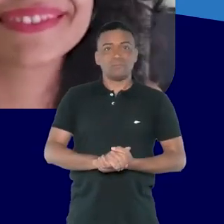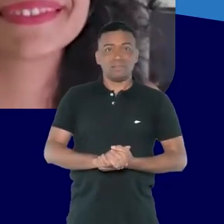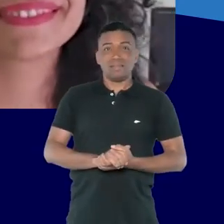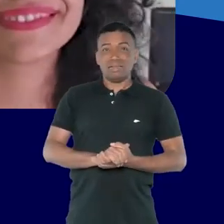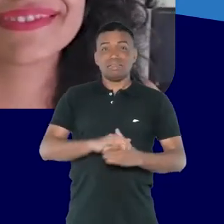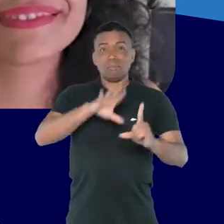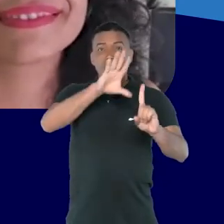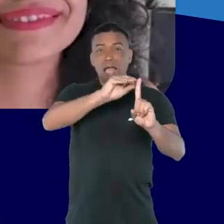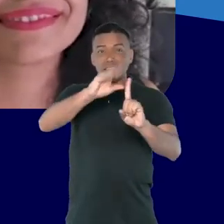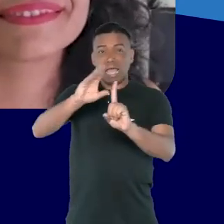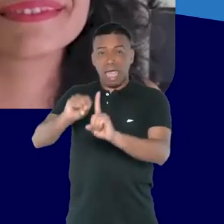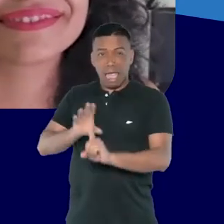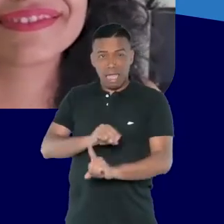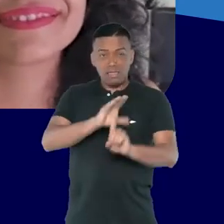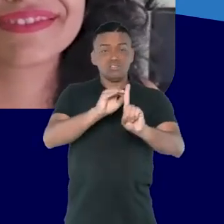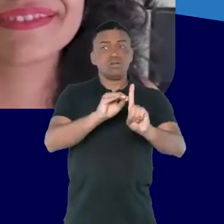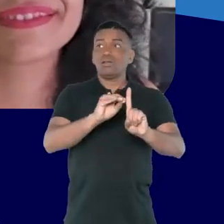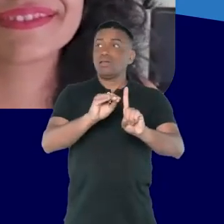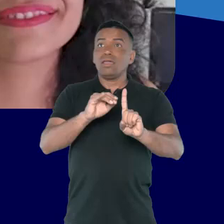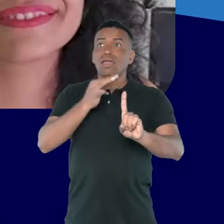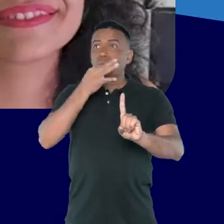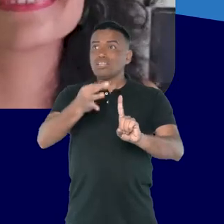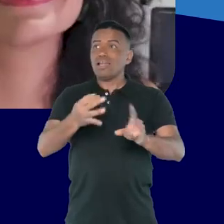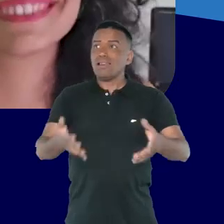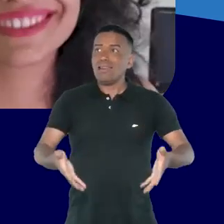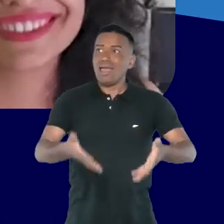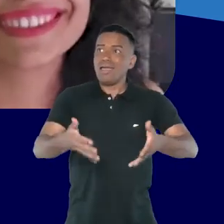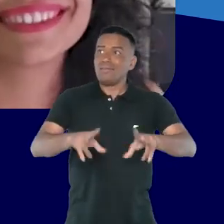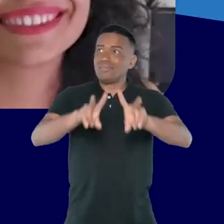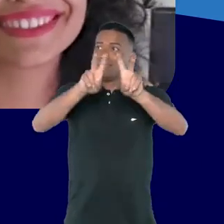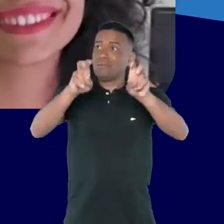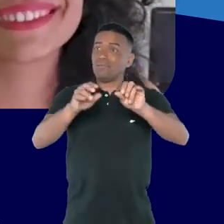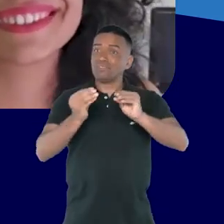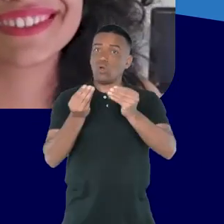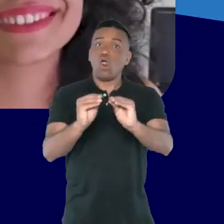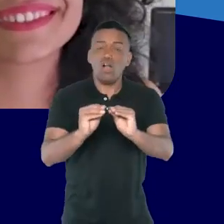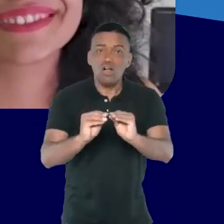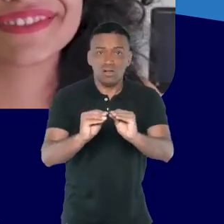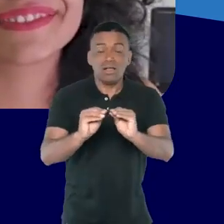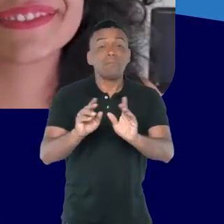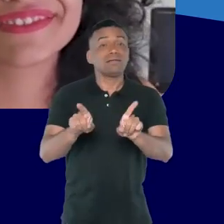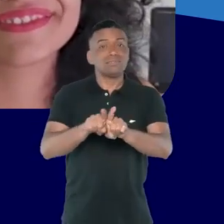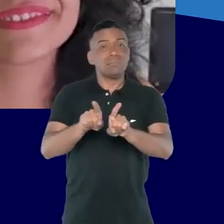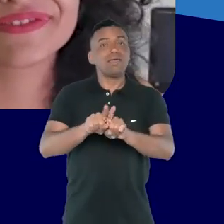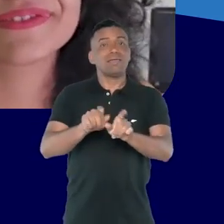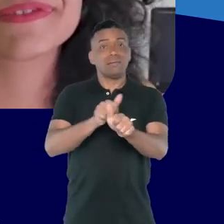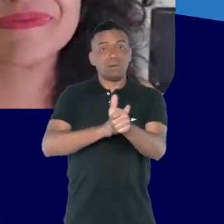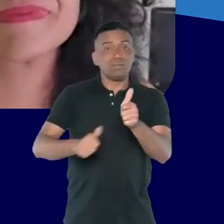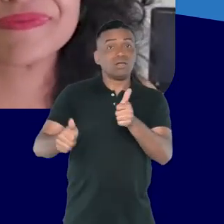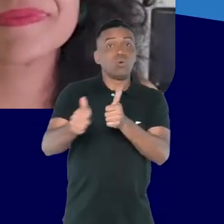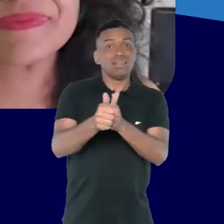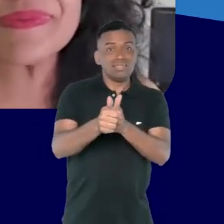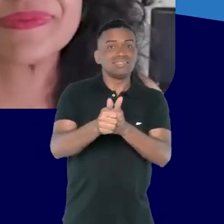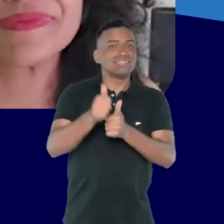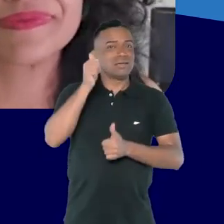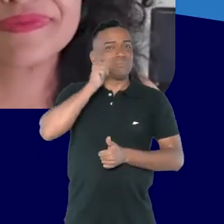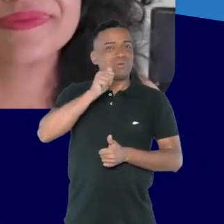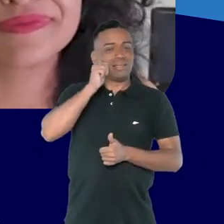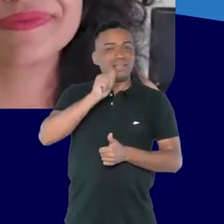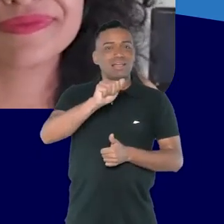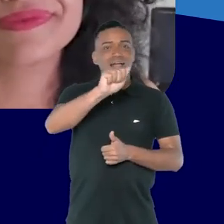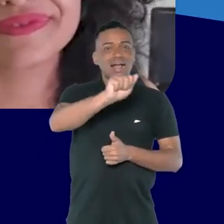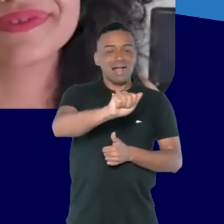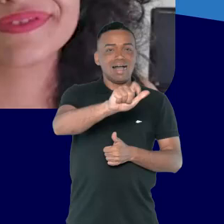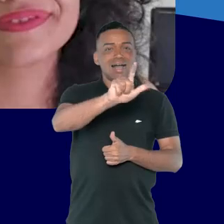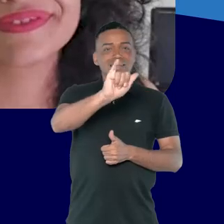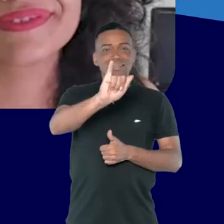né, e de vários outros assuntos, de assédio, que eu achei assim de uma forma leve, mas de que é importante fazer. E essa